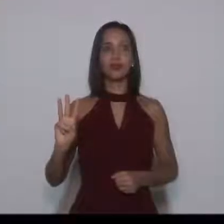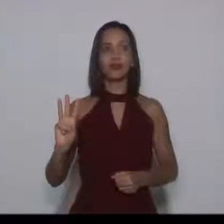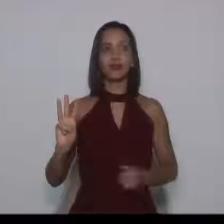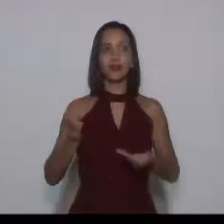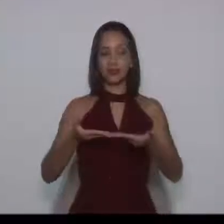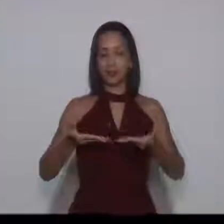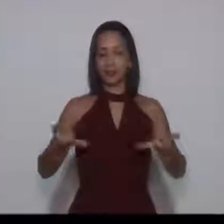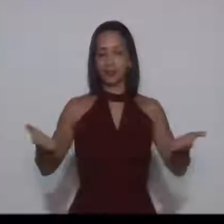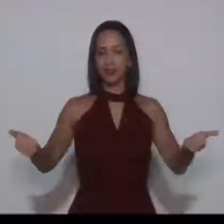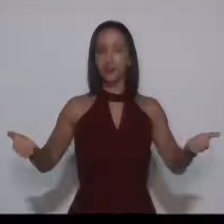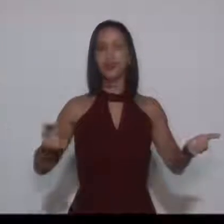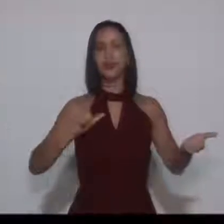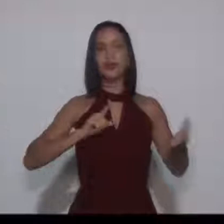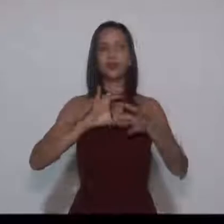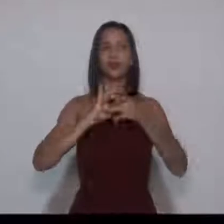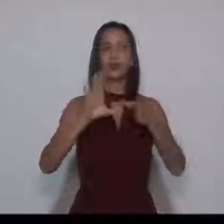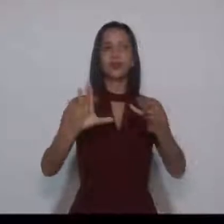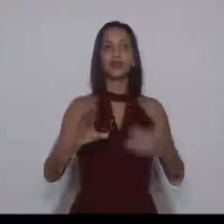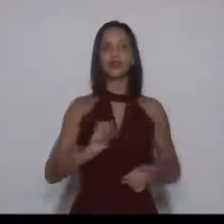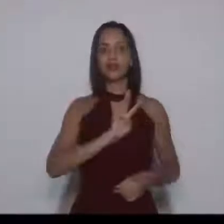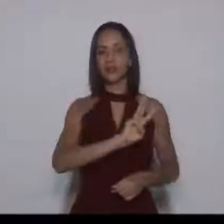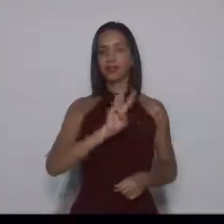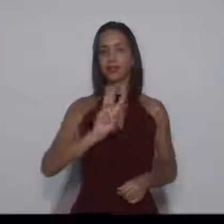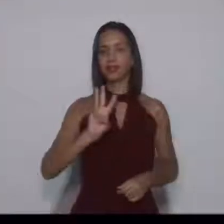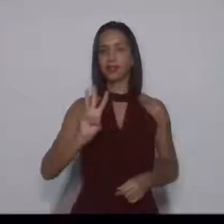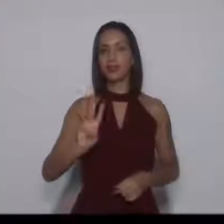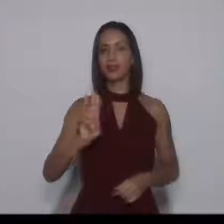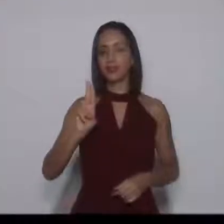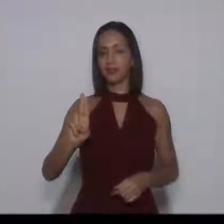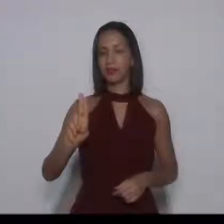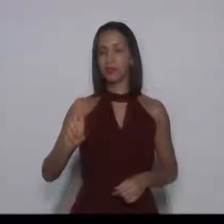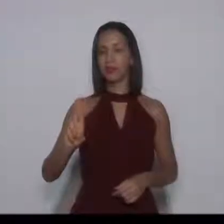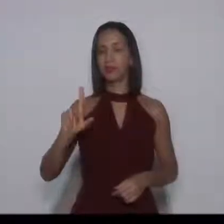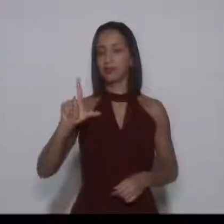vou disponibilizar também, né, mas é www.ulb.org.br.